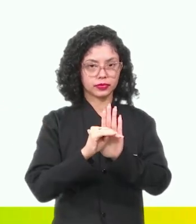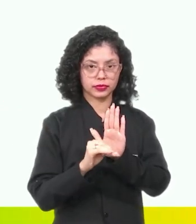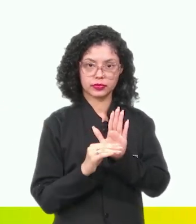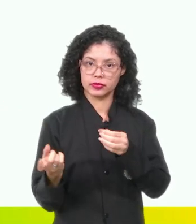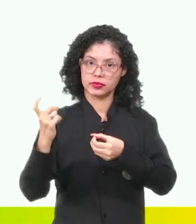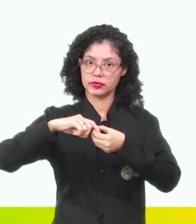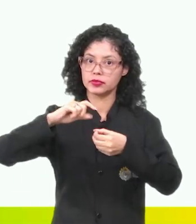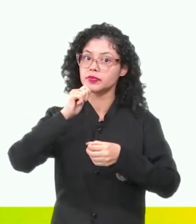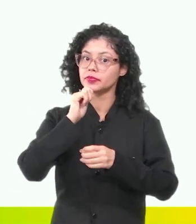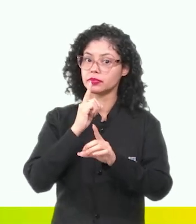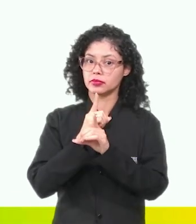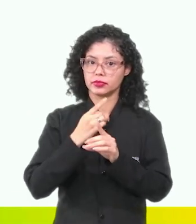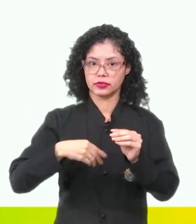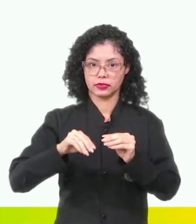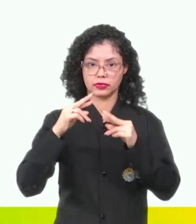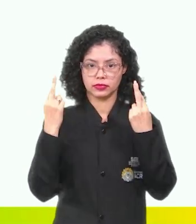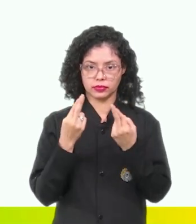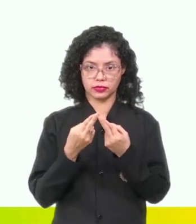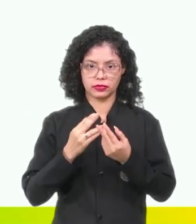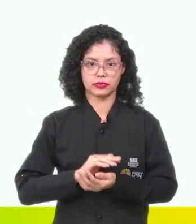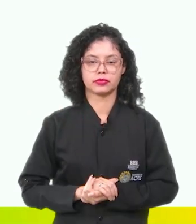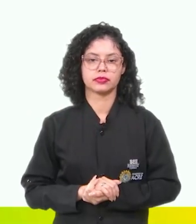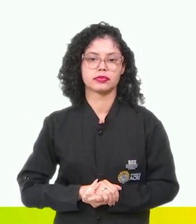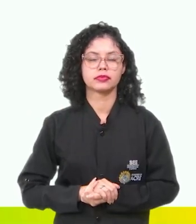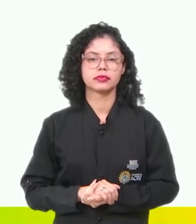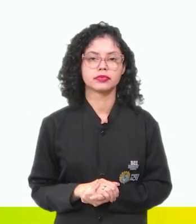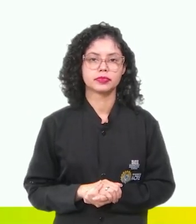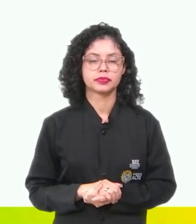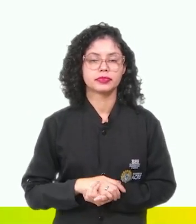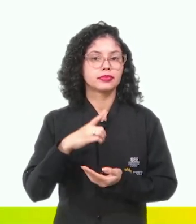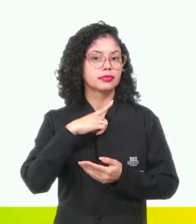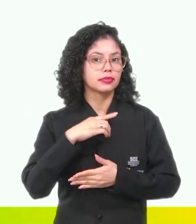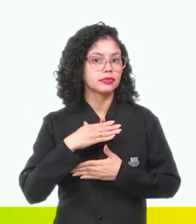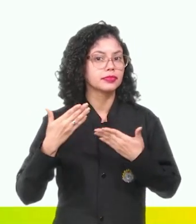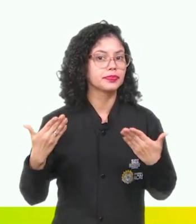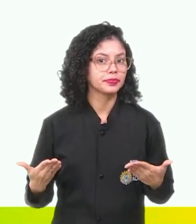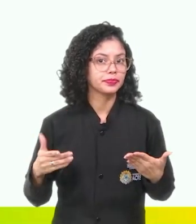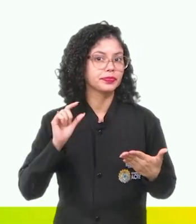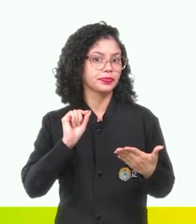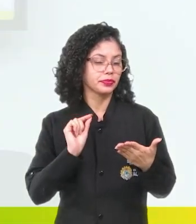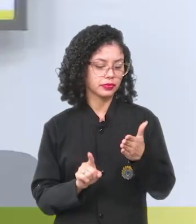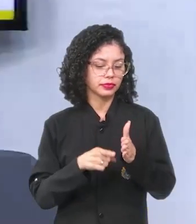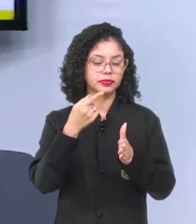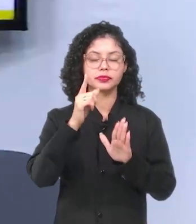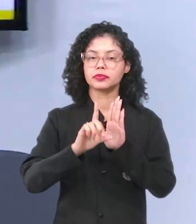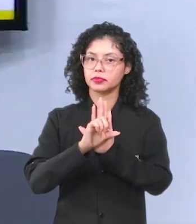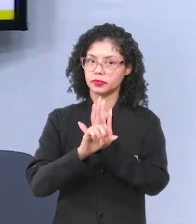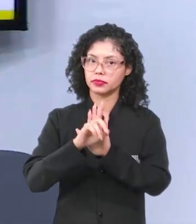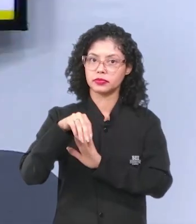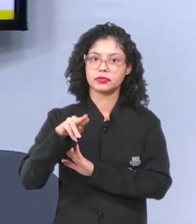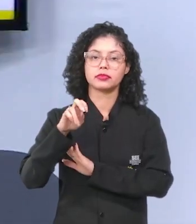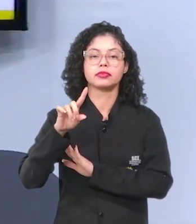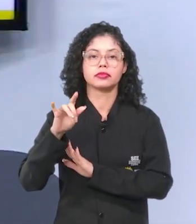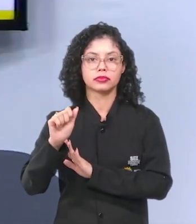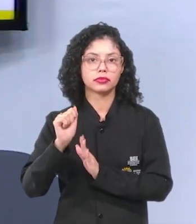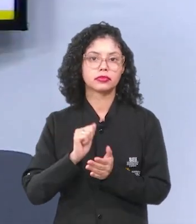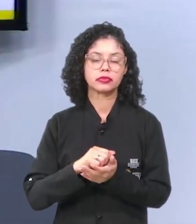voltam a se reunir. O interessante, pessoal, é que a primeira lei de Mendel, quando